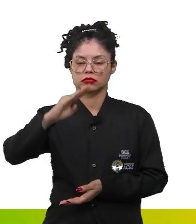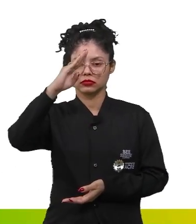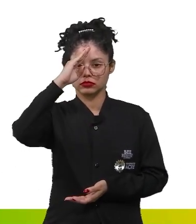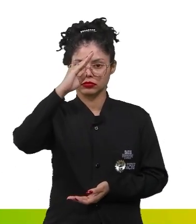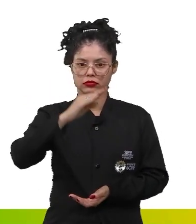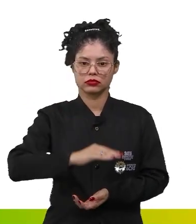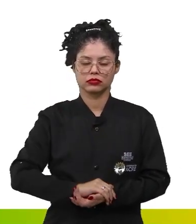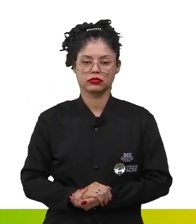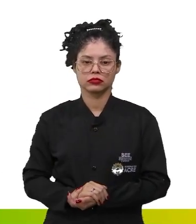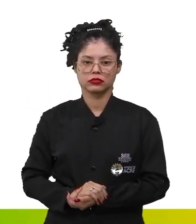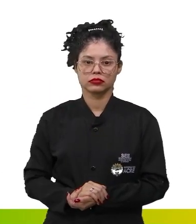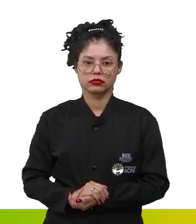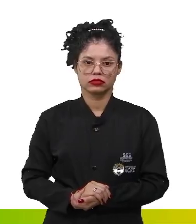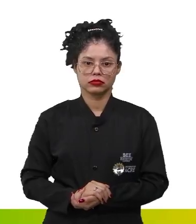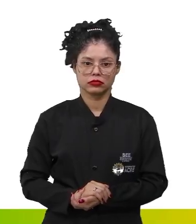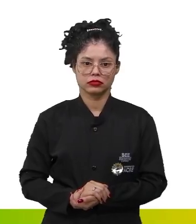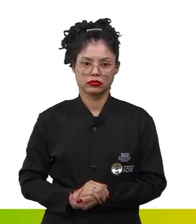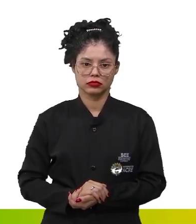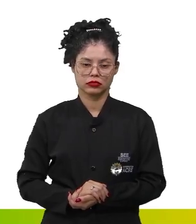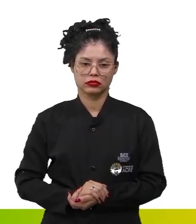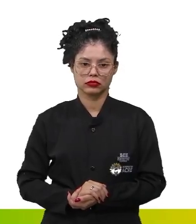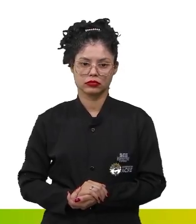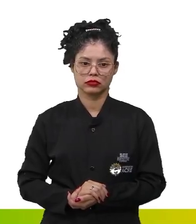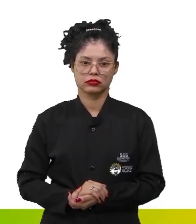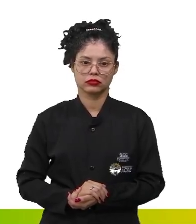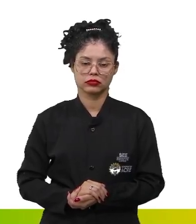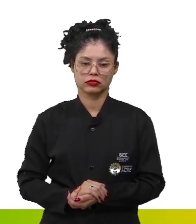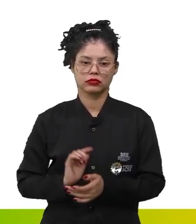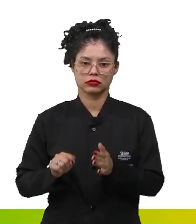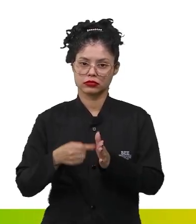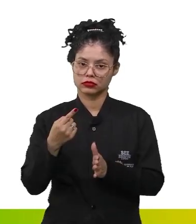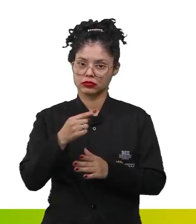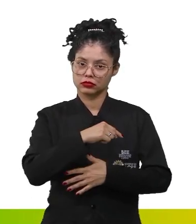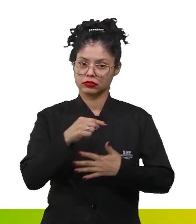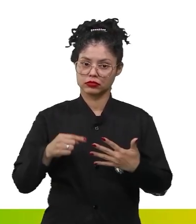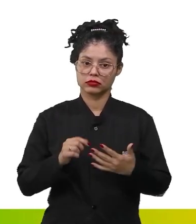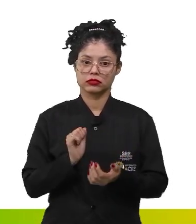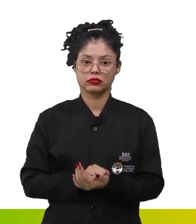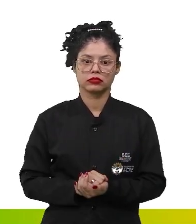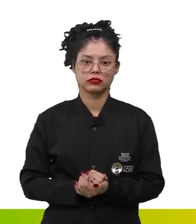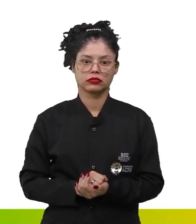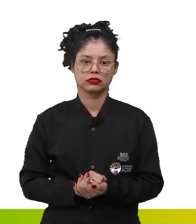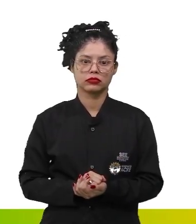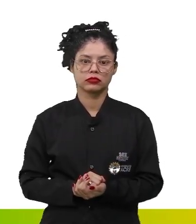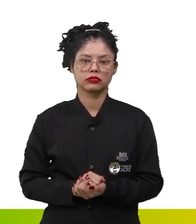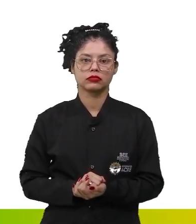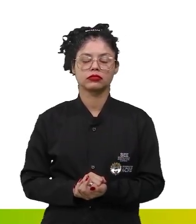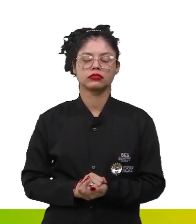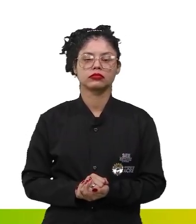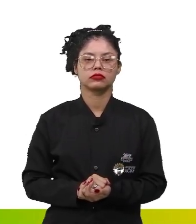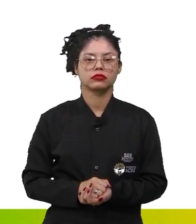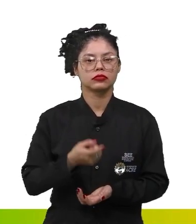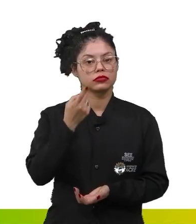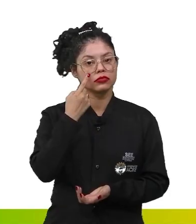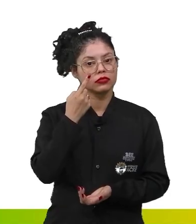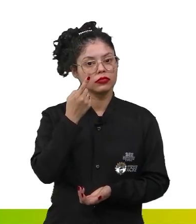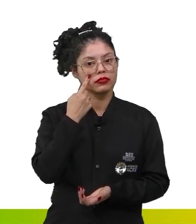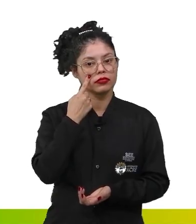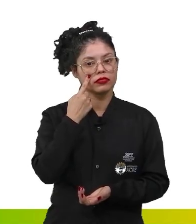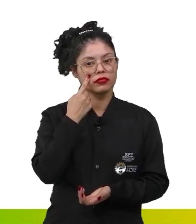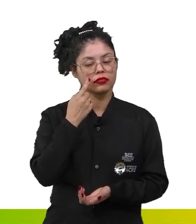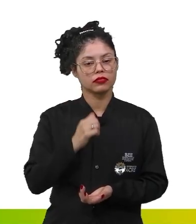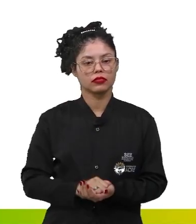aventura militar. Essa foi a fala do primeiro elemento aqui. O segundo elemento,